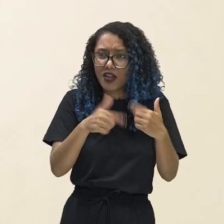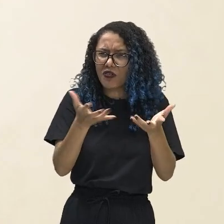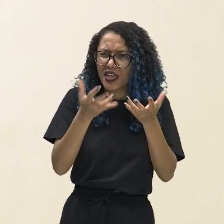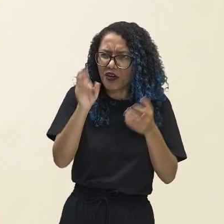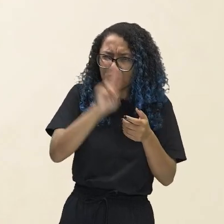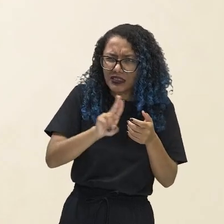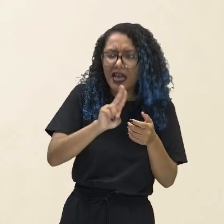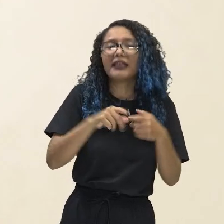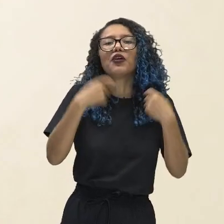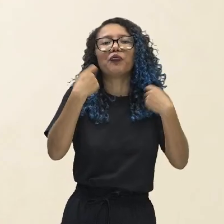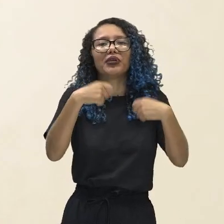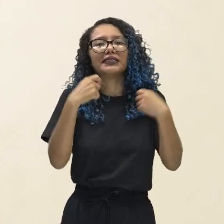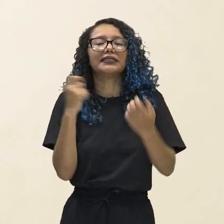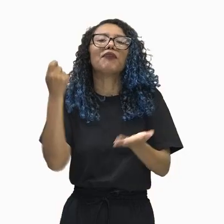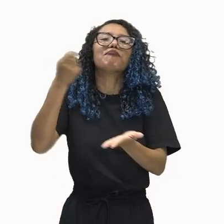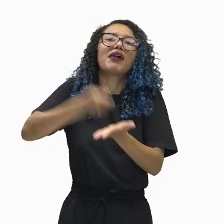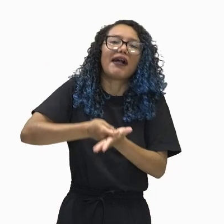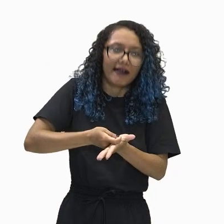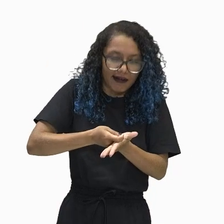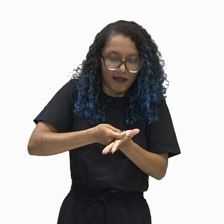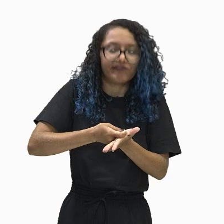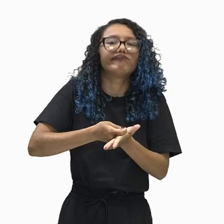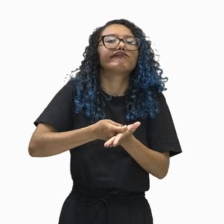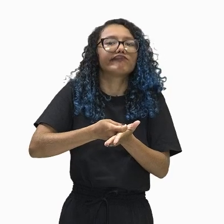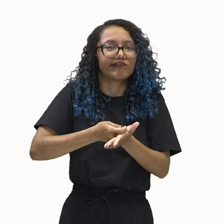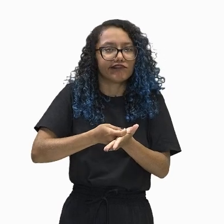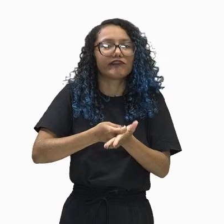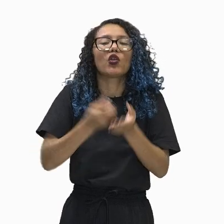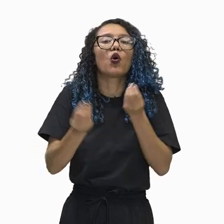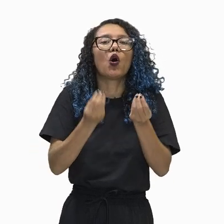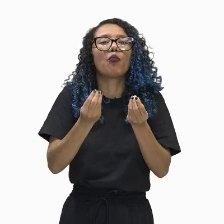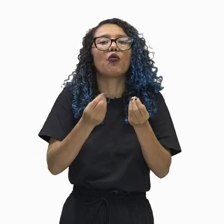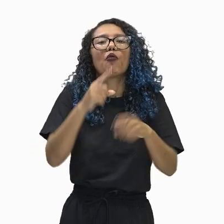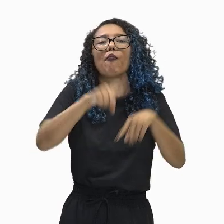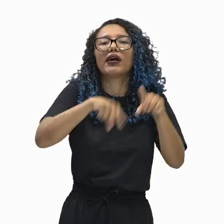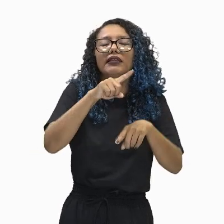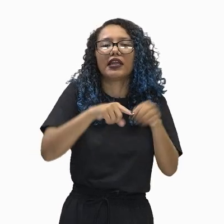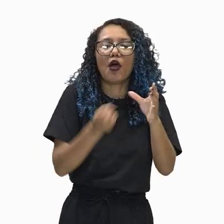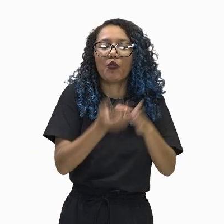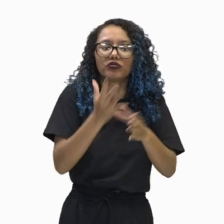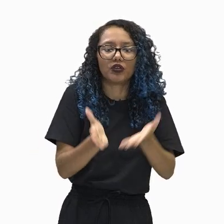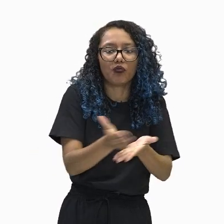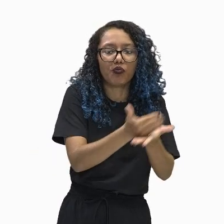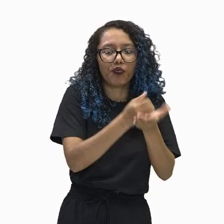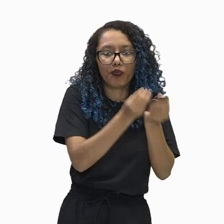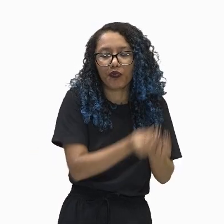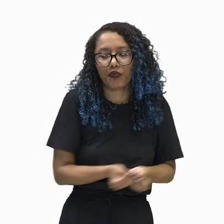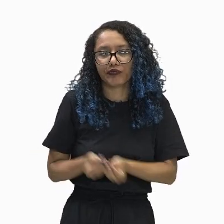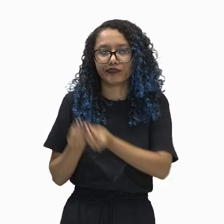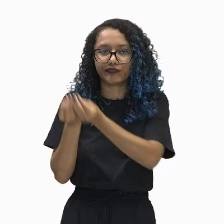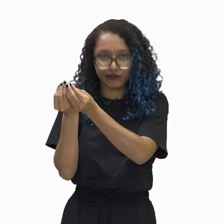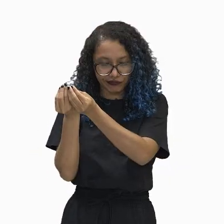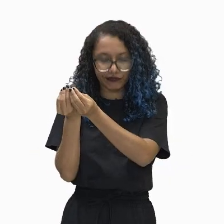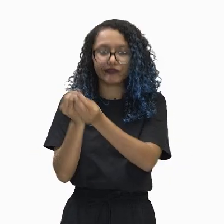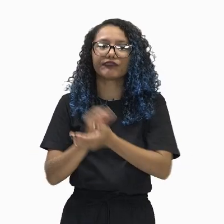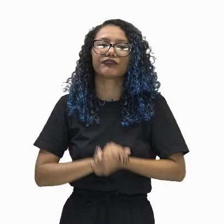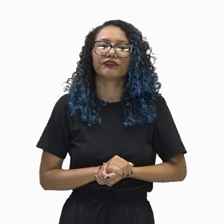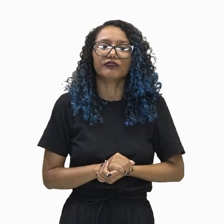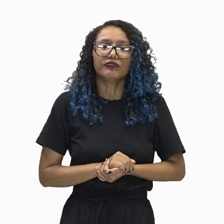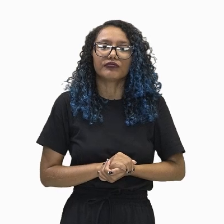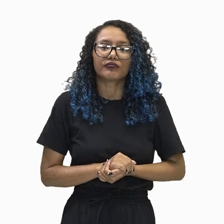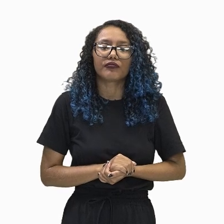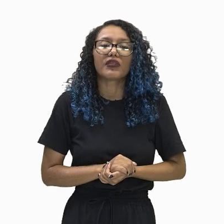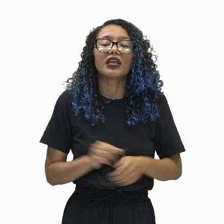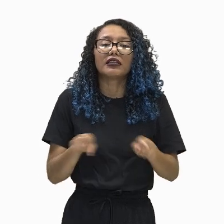gente? Vamos adiante, vamos lá. Existia também entre os senhores, tá, gente? Acho os